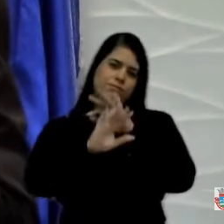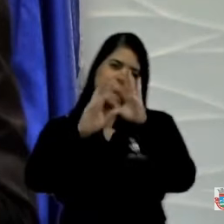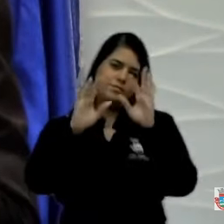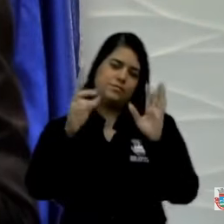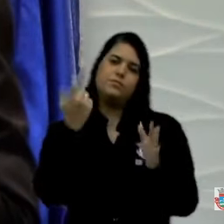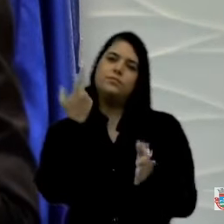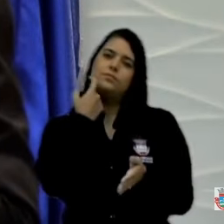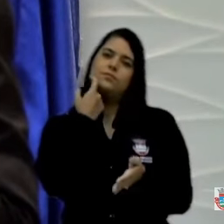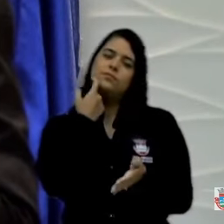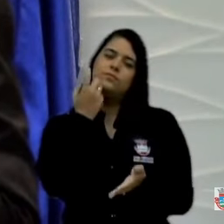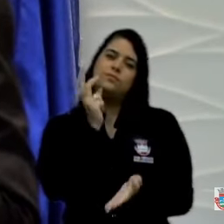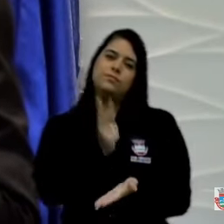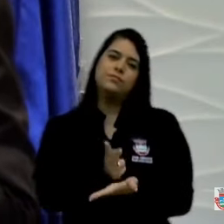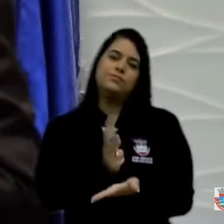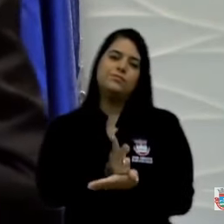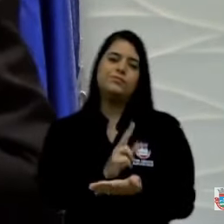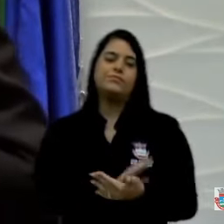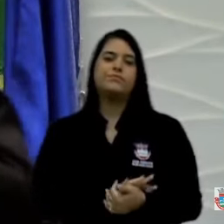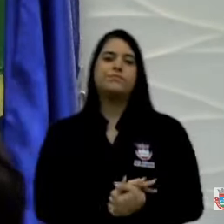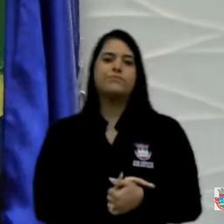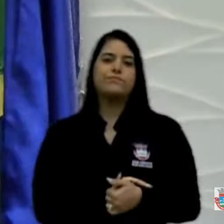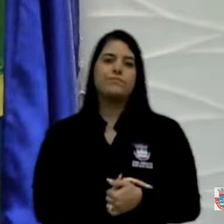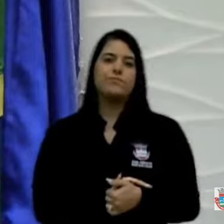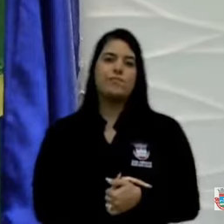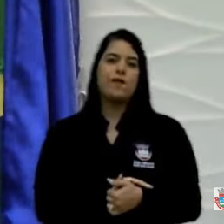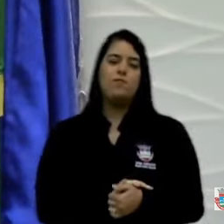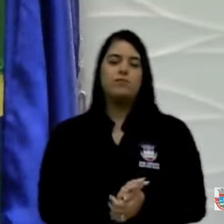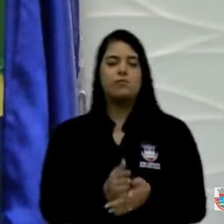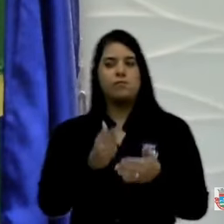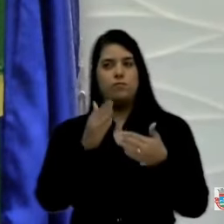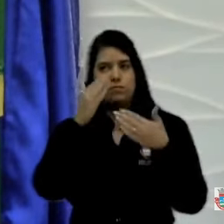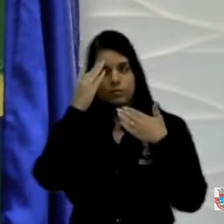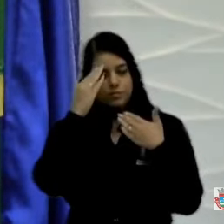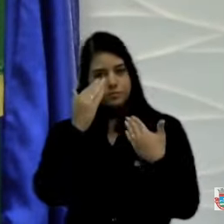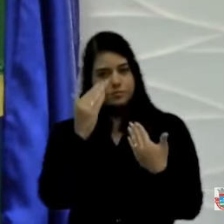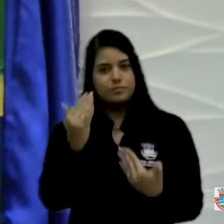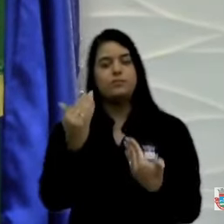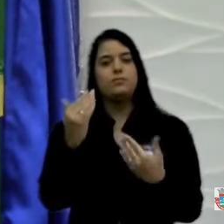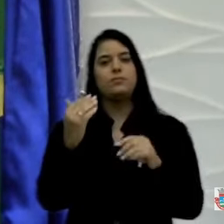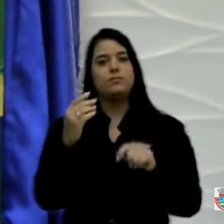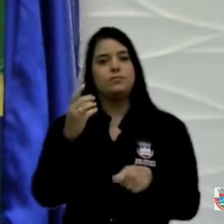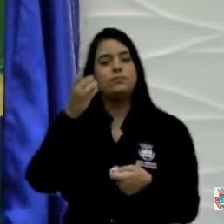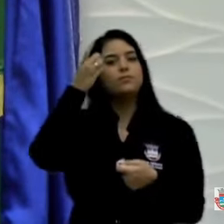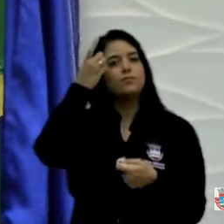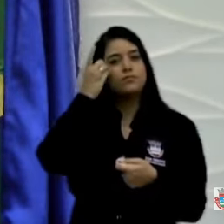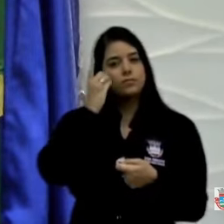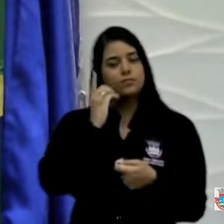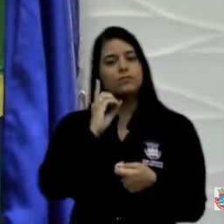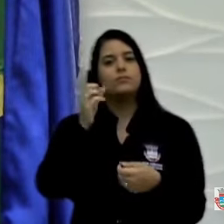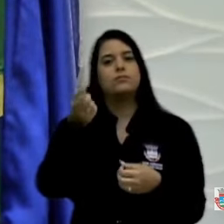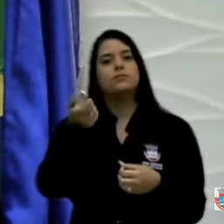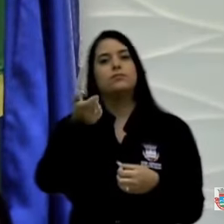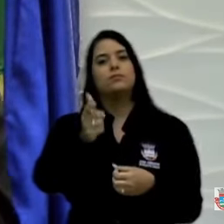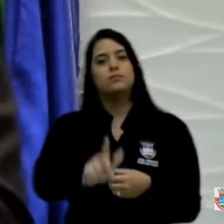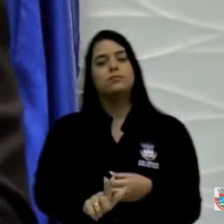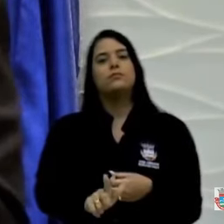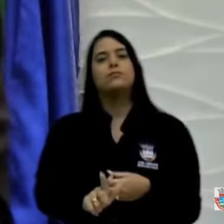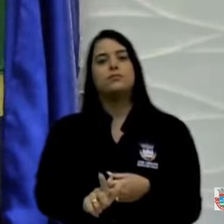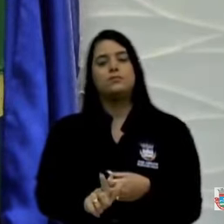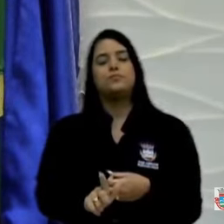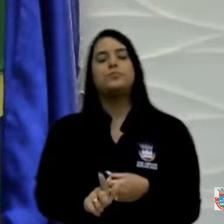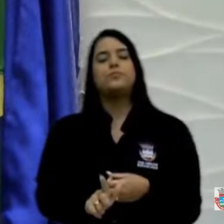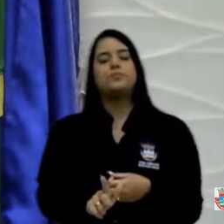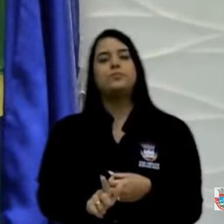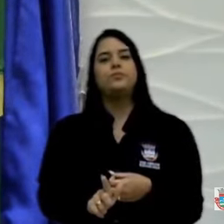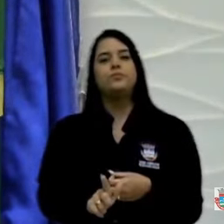quero agradecer, encarecidamente eu quero agradecer a Débora Almeida por ela estar mais uma vez na rádio, nas redes